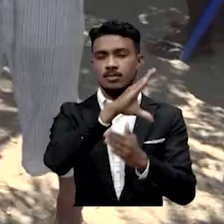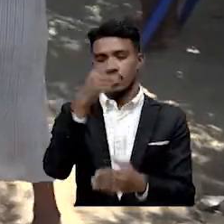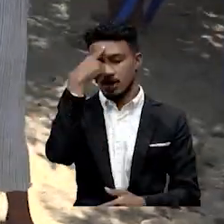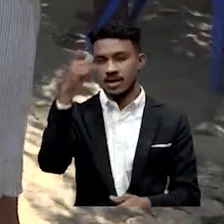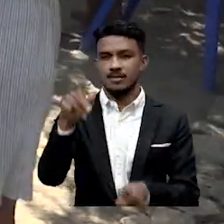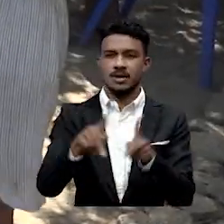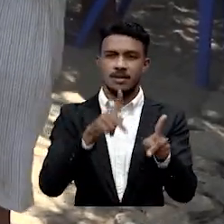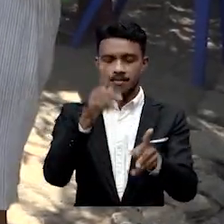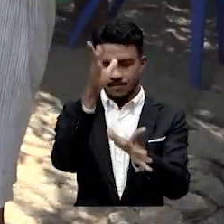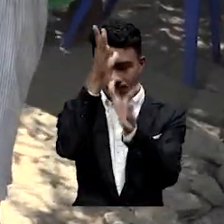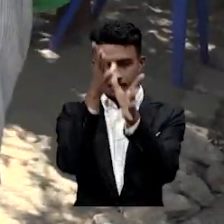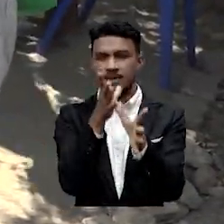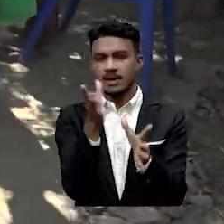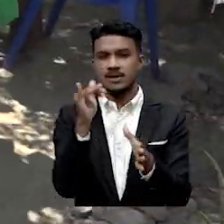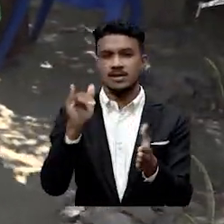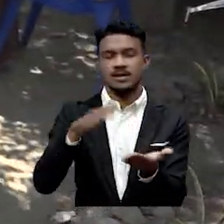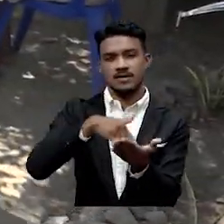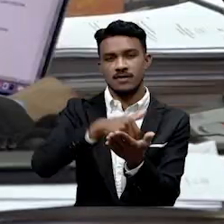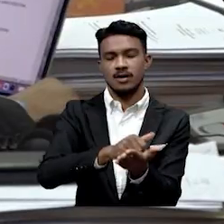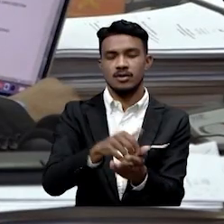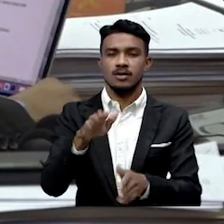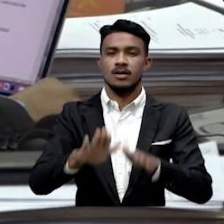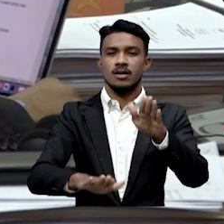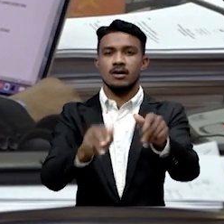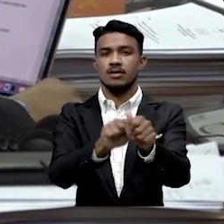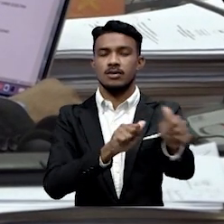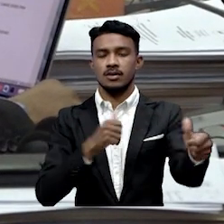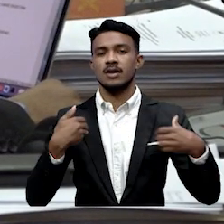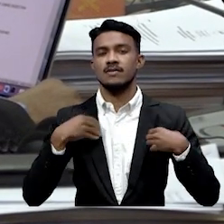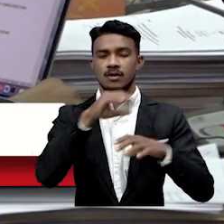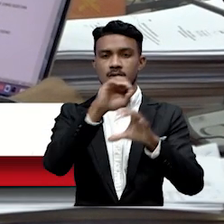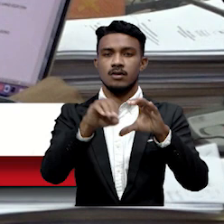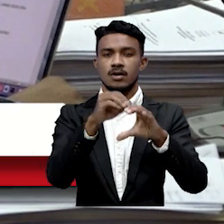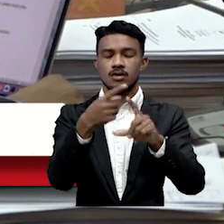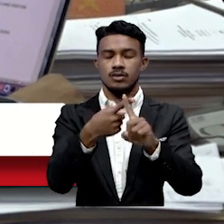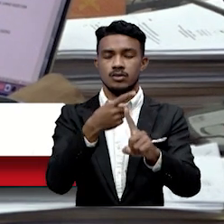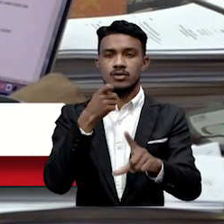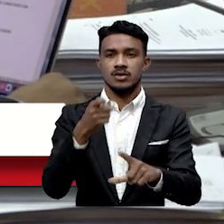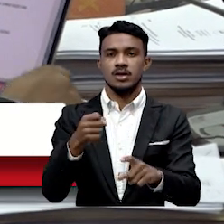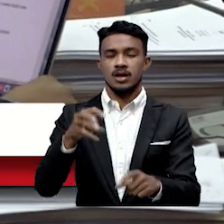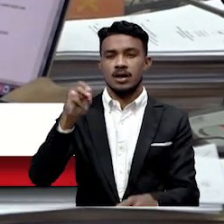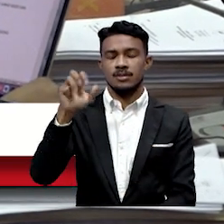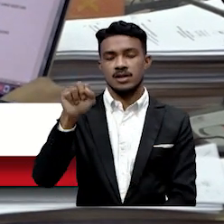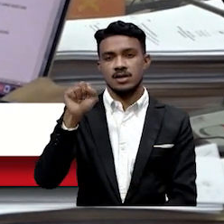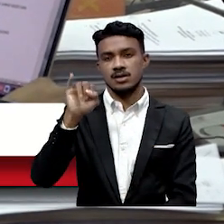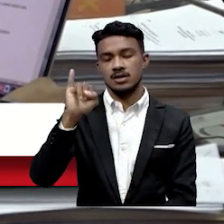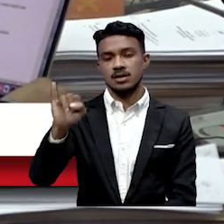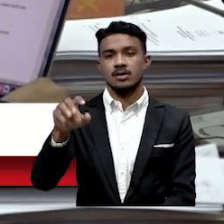permite ato lao distância do. Iha horário na beke Consideração social e município de